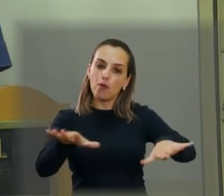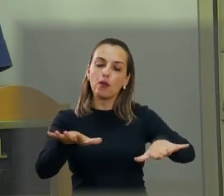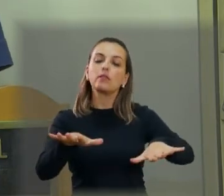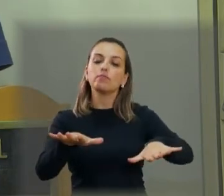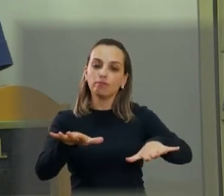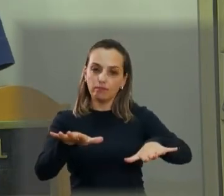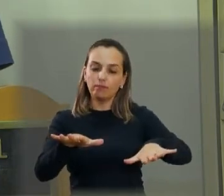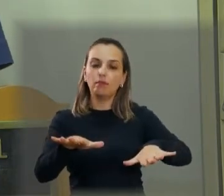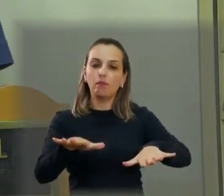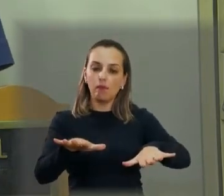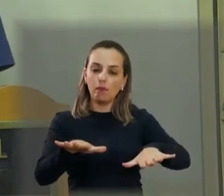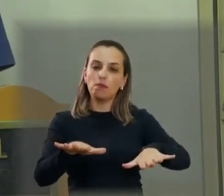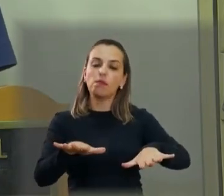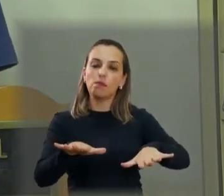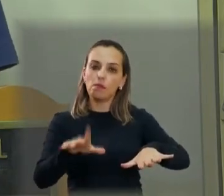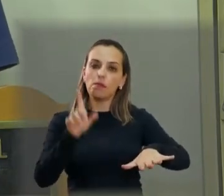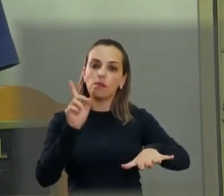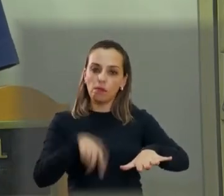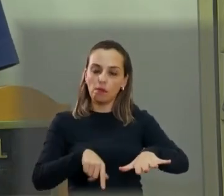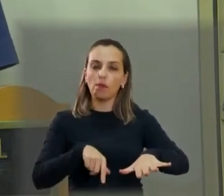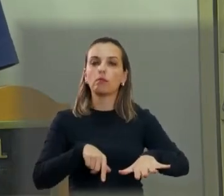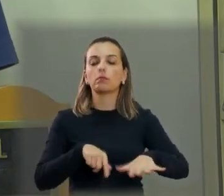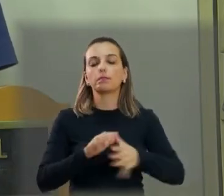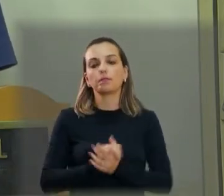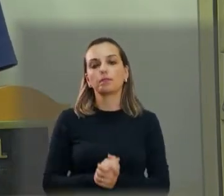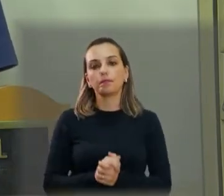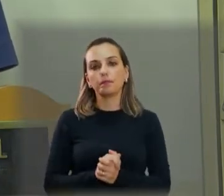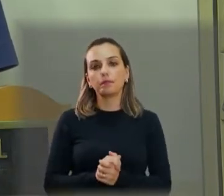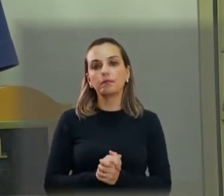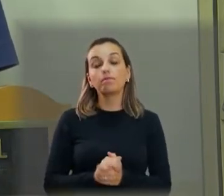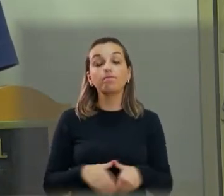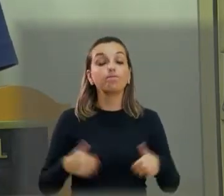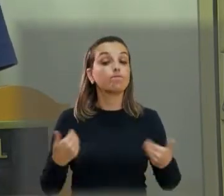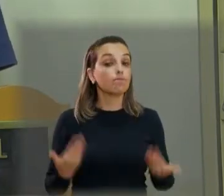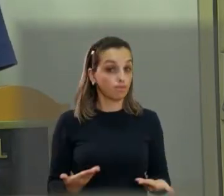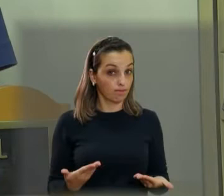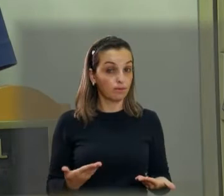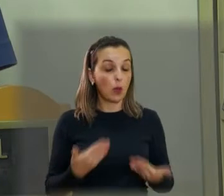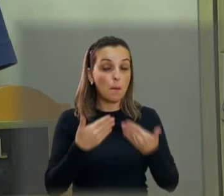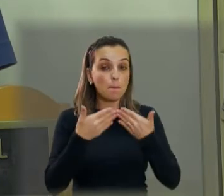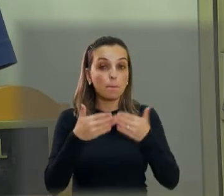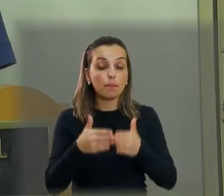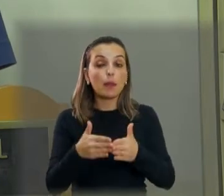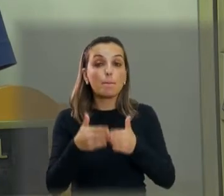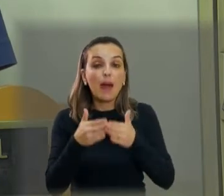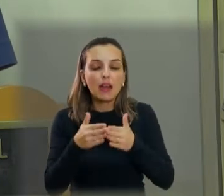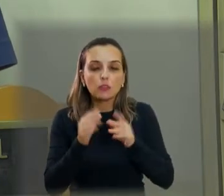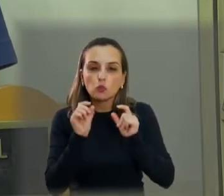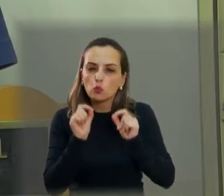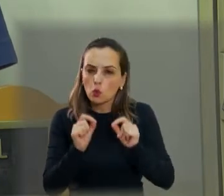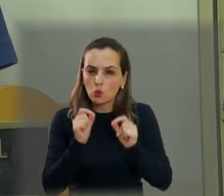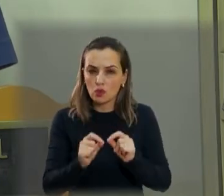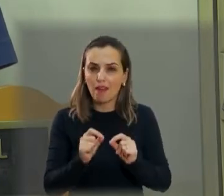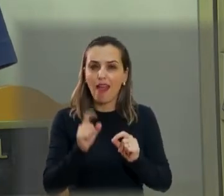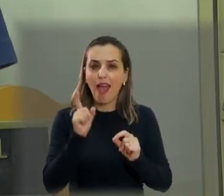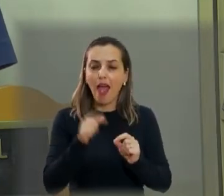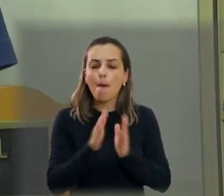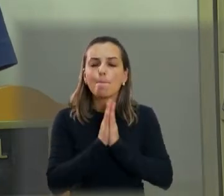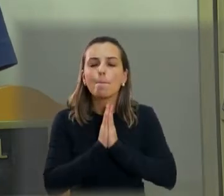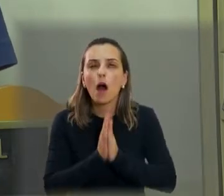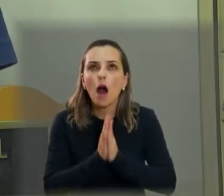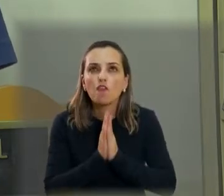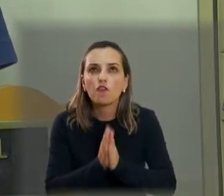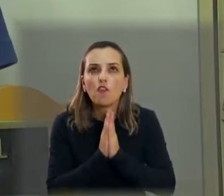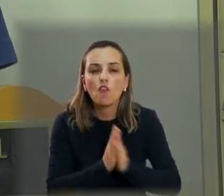isso tem contribuído muito para a nossa transmissão. Então, quando a gente pede e apela para que a gente só saia para